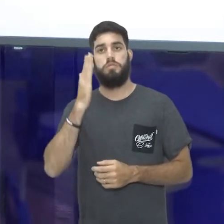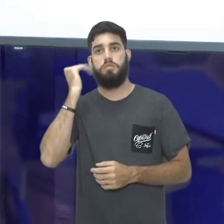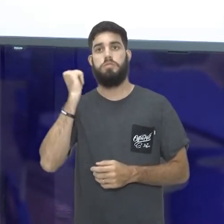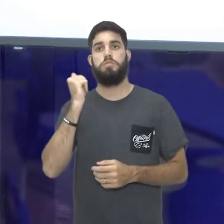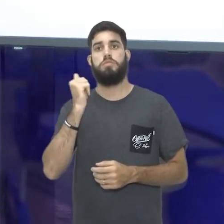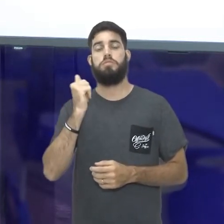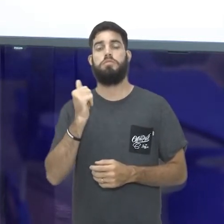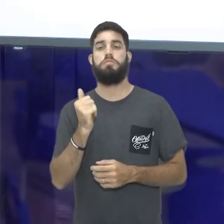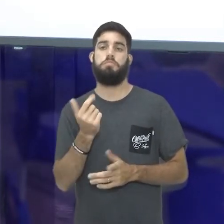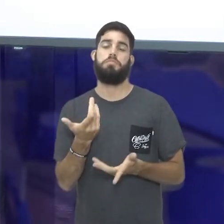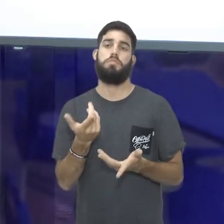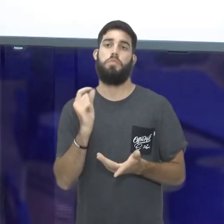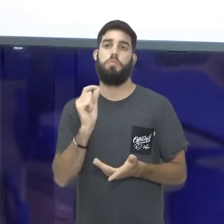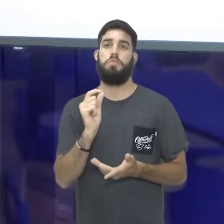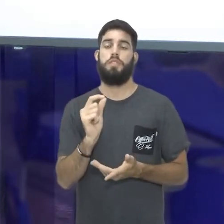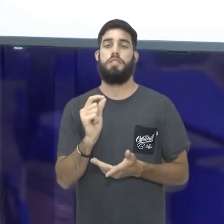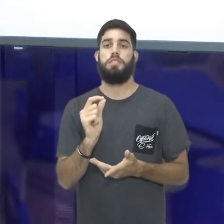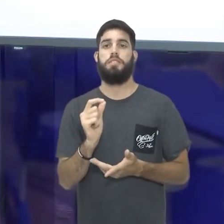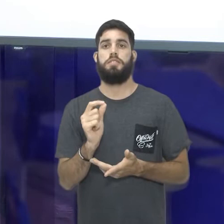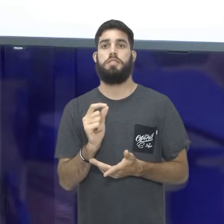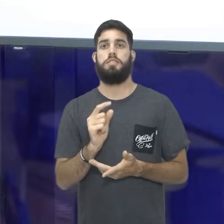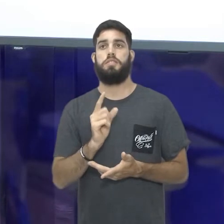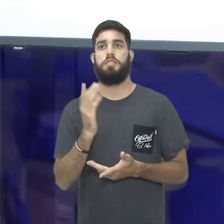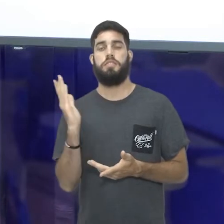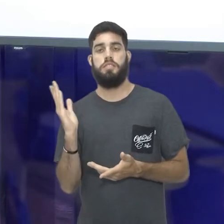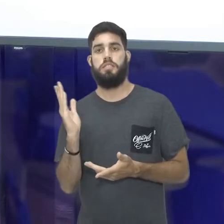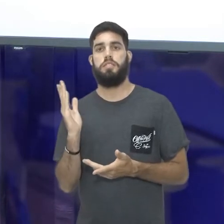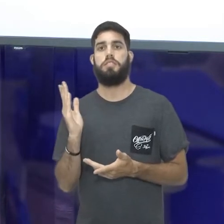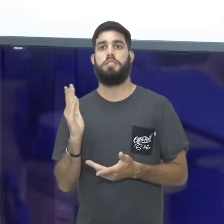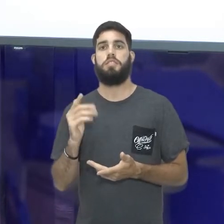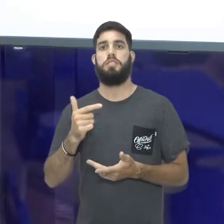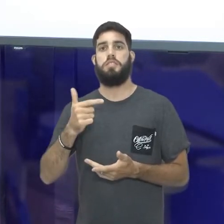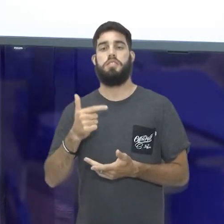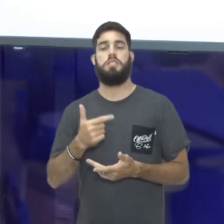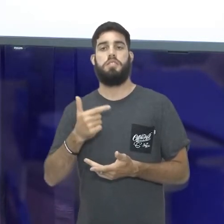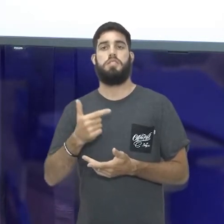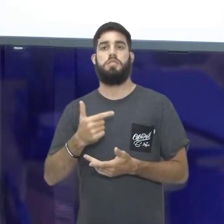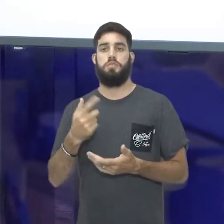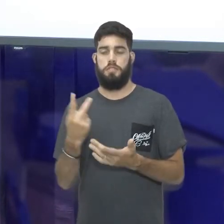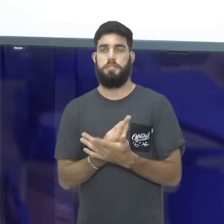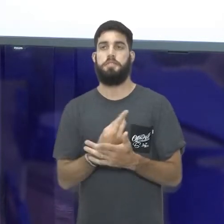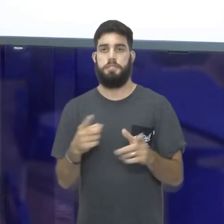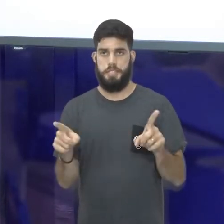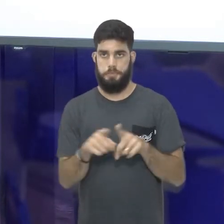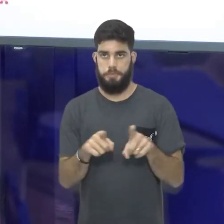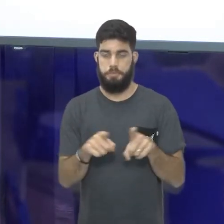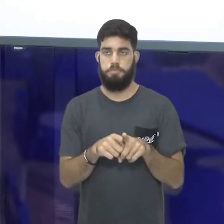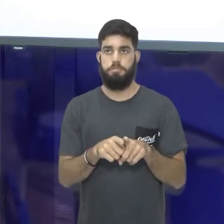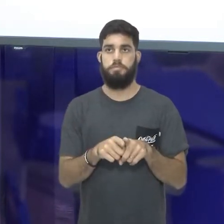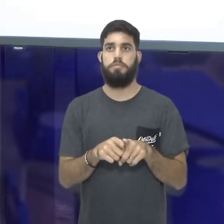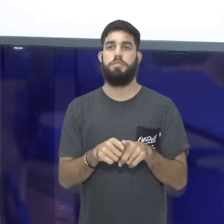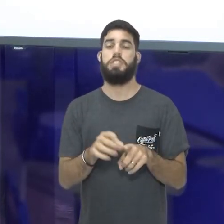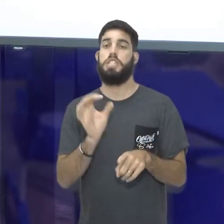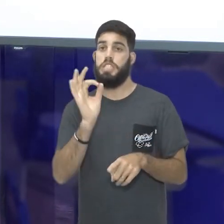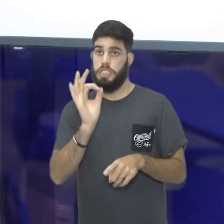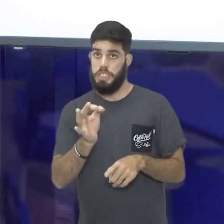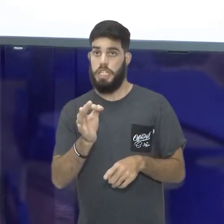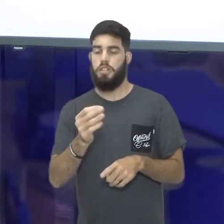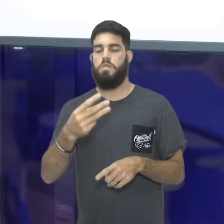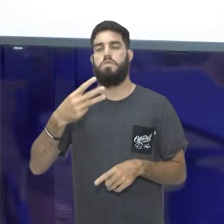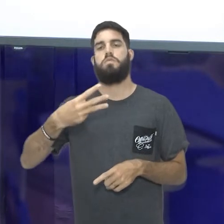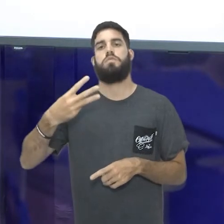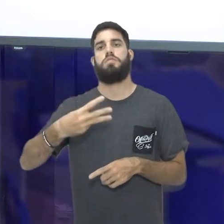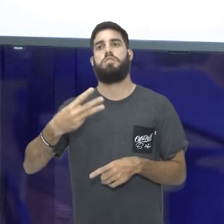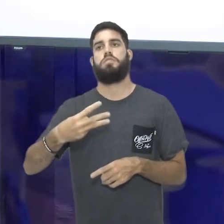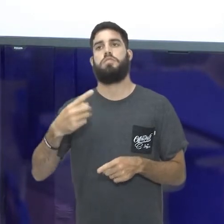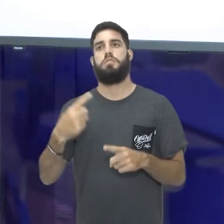do sistema, a gente já consegue compreender que essa segunda opção está incorreta. Nesse caso aqui, seria apenas a terceira,